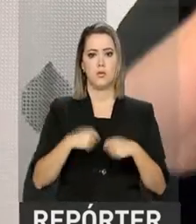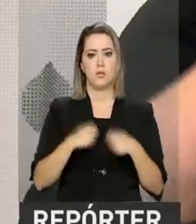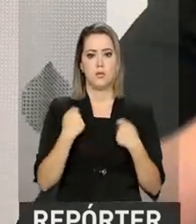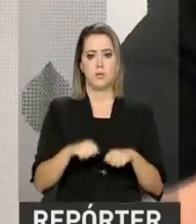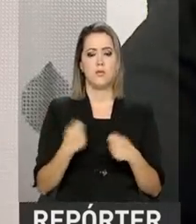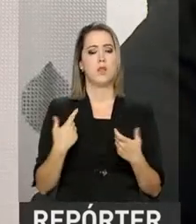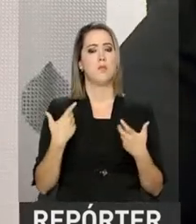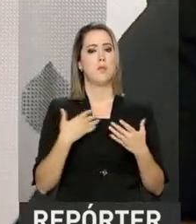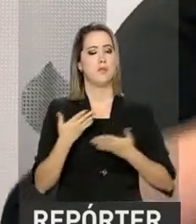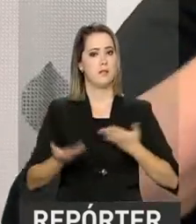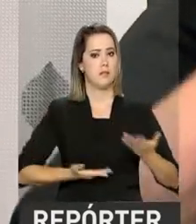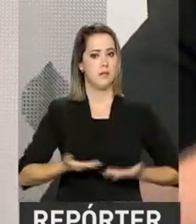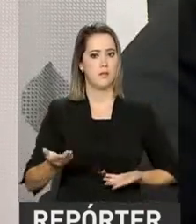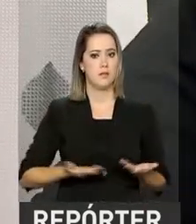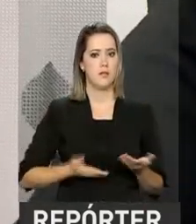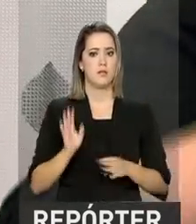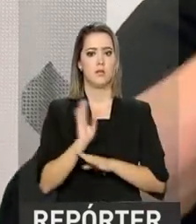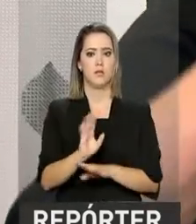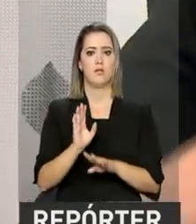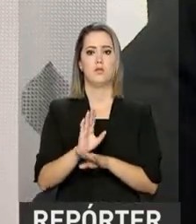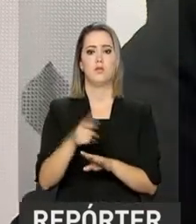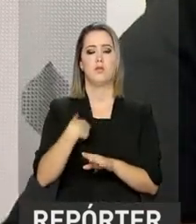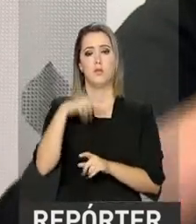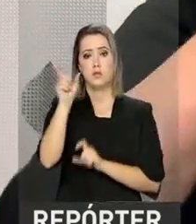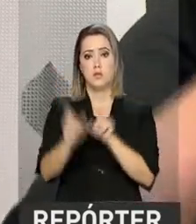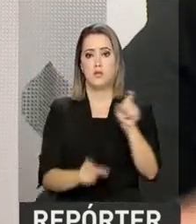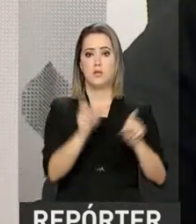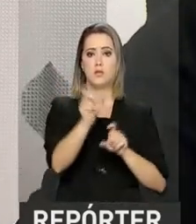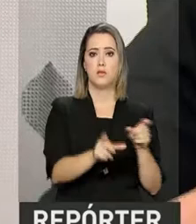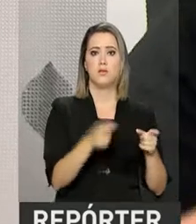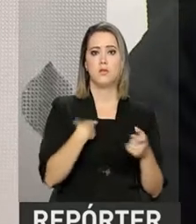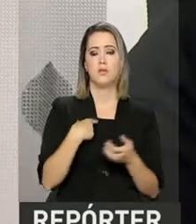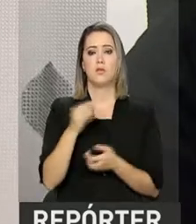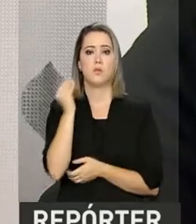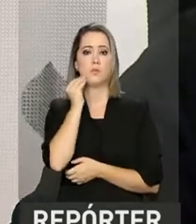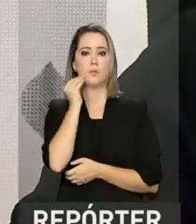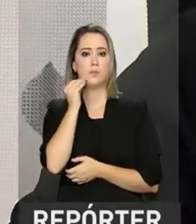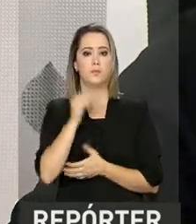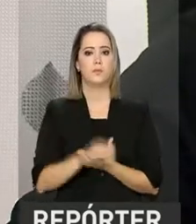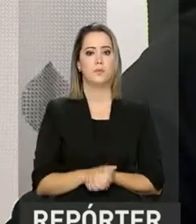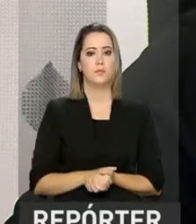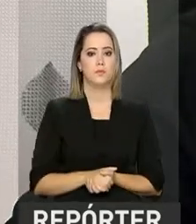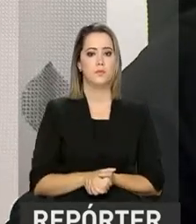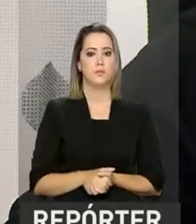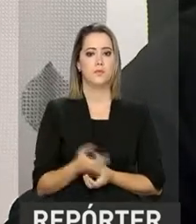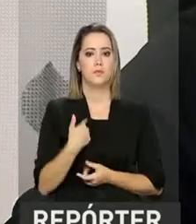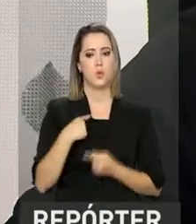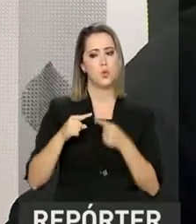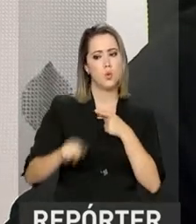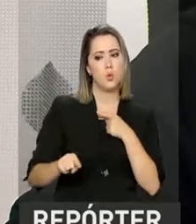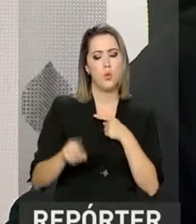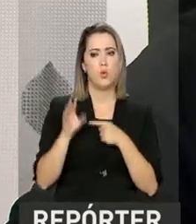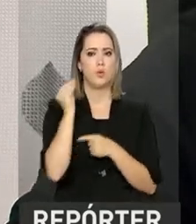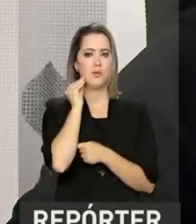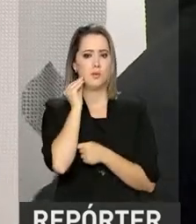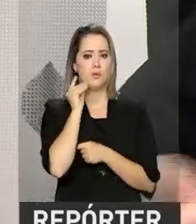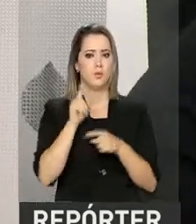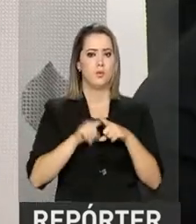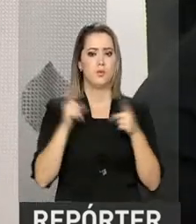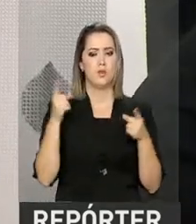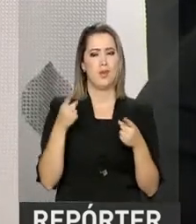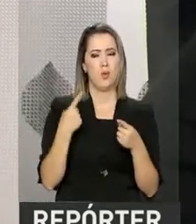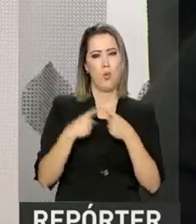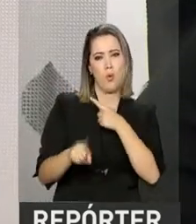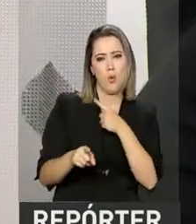24 horas de apoio às pessoas que vão fazer o teste eu não sou contra o teste eu